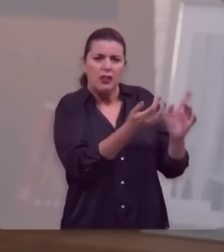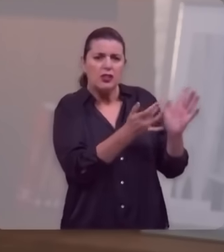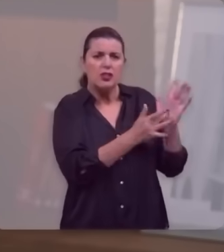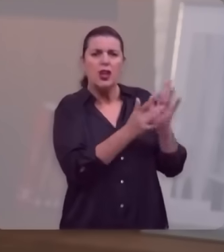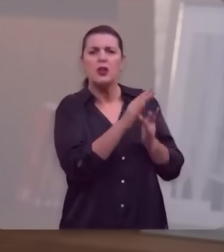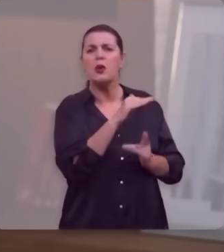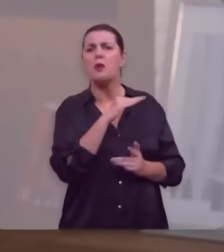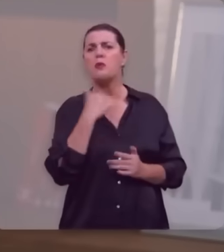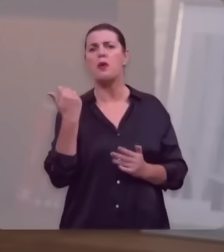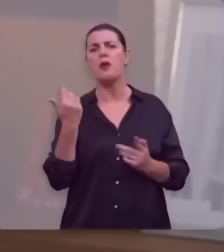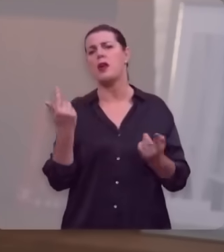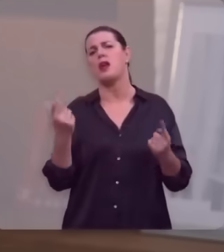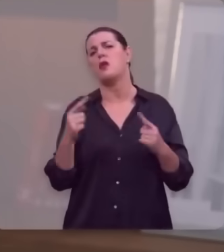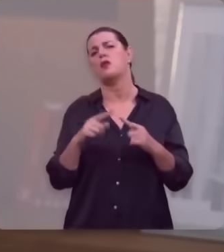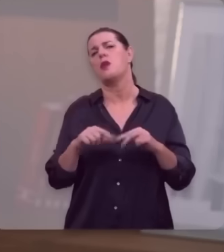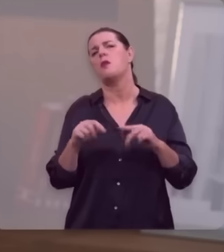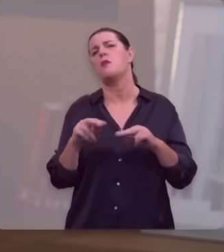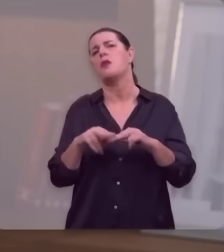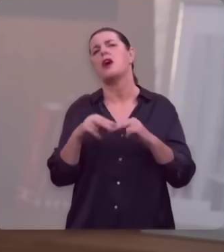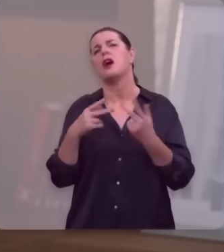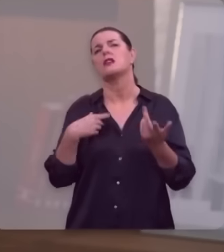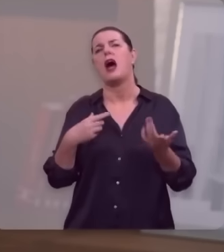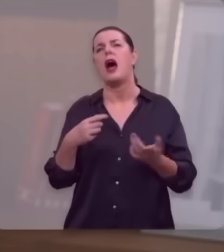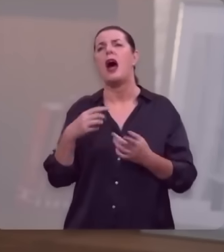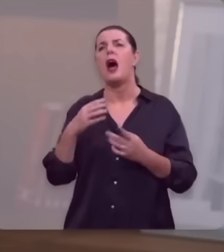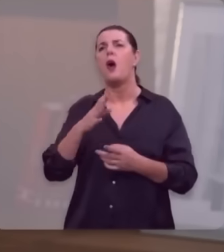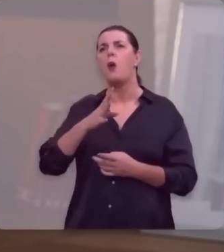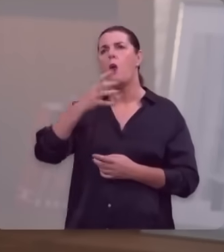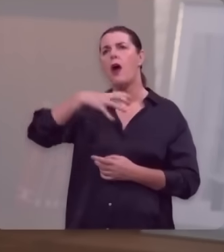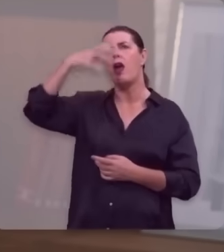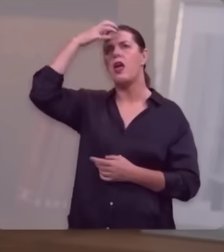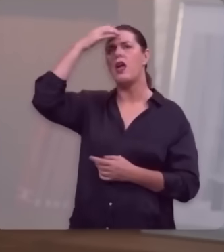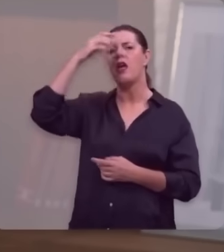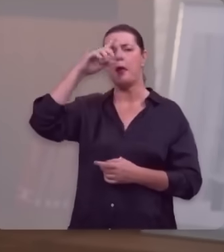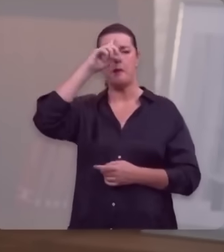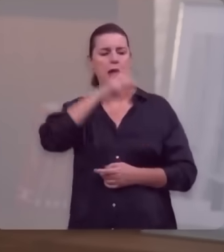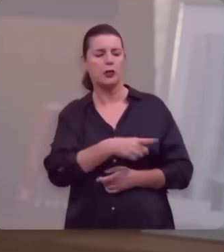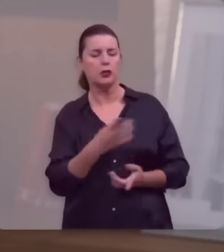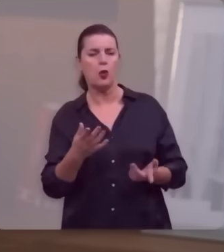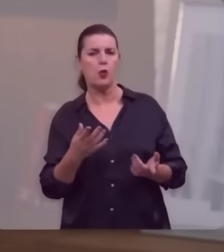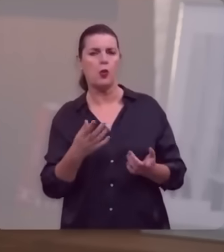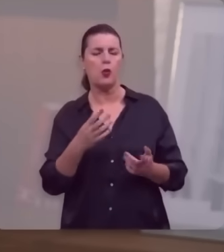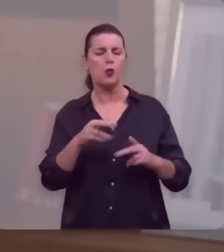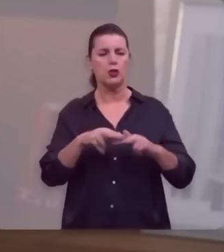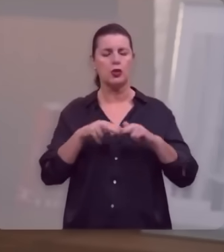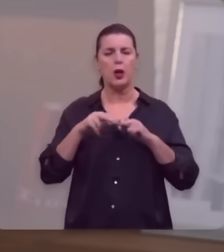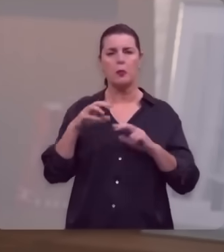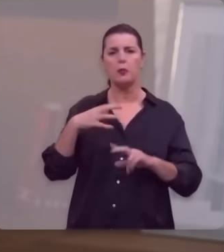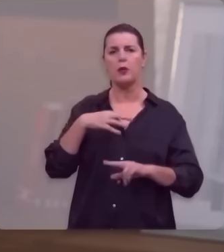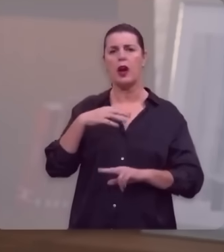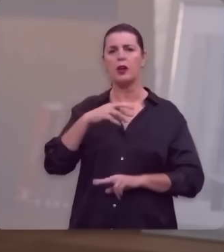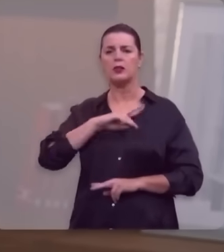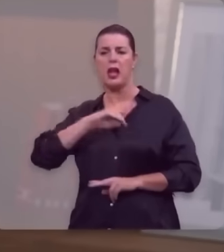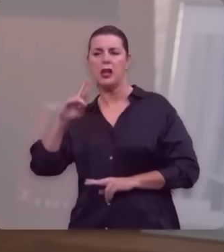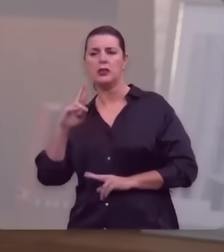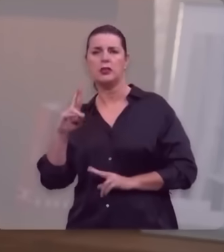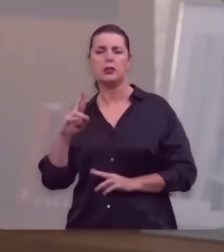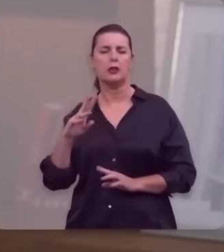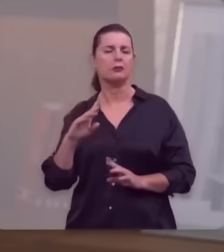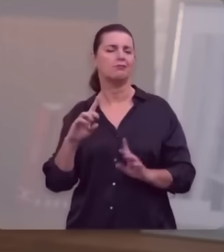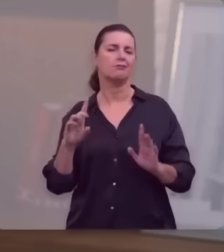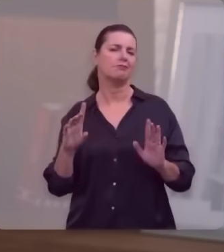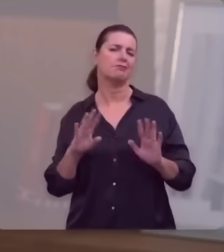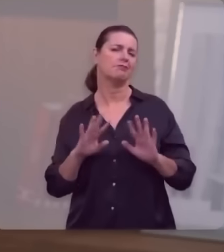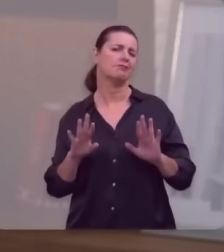porque sucumbiu ao poder de Roma não porque foi uma vítima do sistema religioso ele morreu